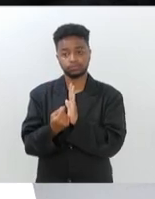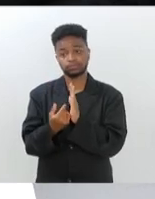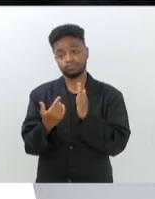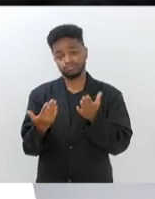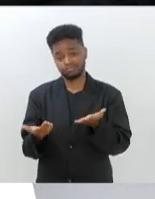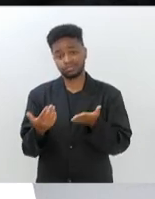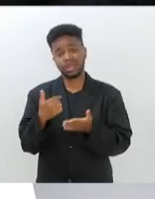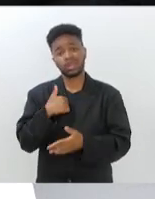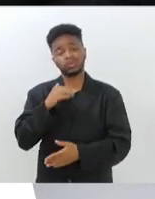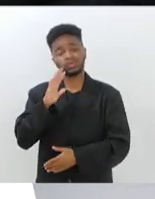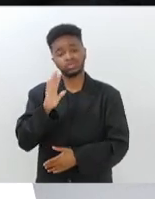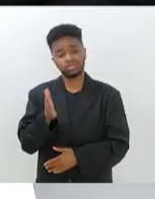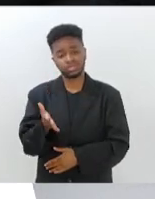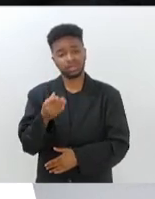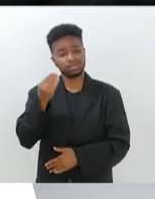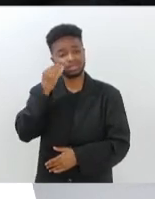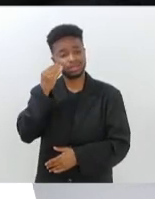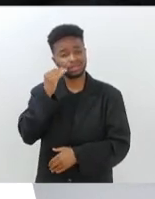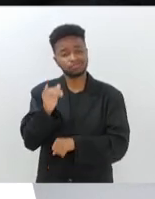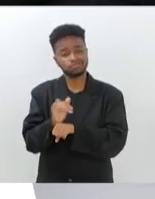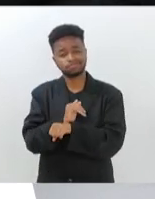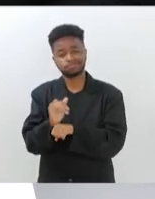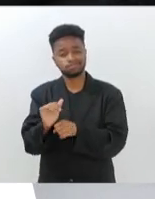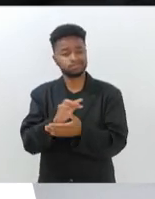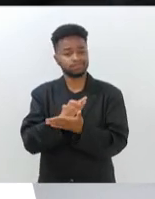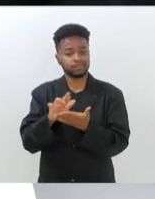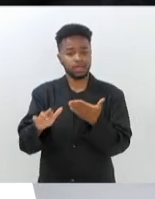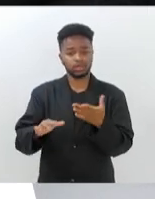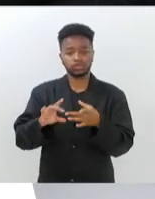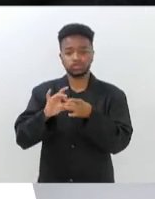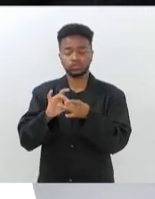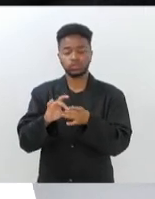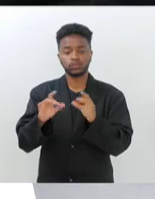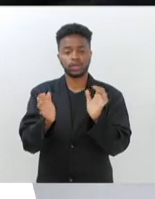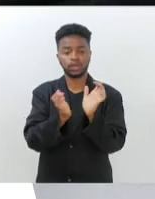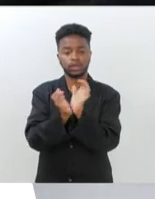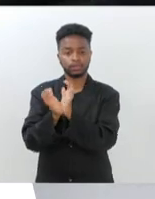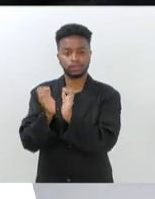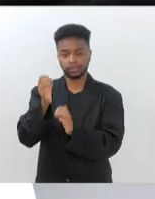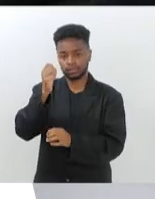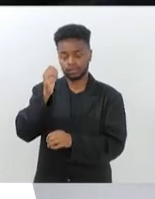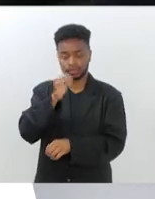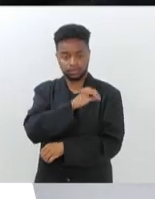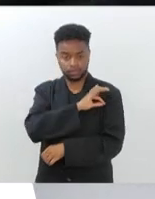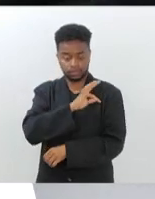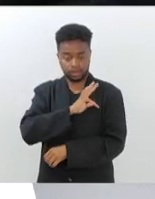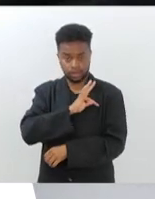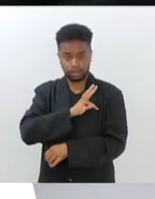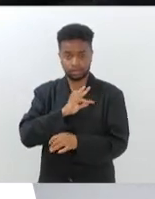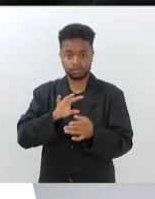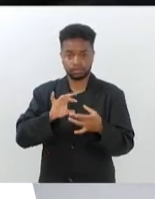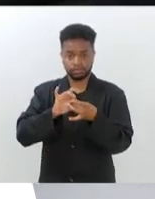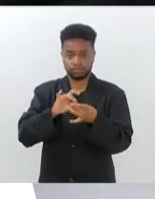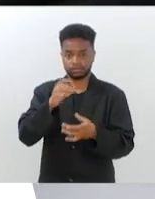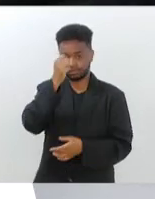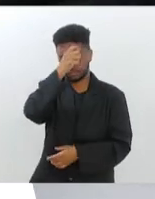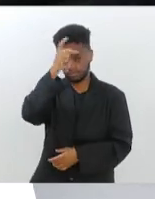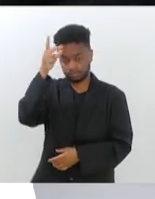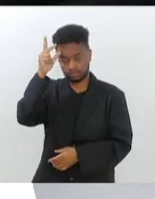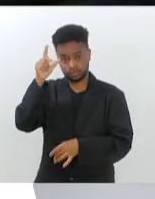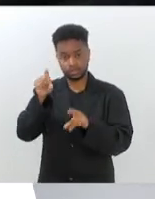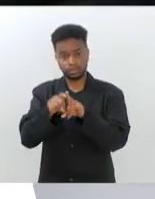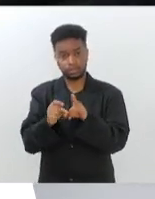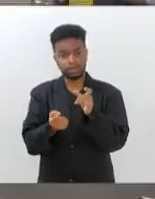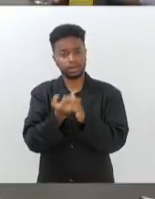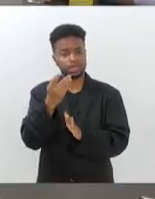Estiquei a corda de todas as equipes técnicas da prefeitura eh e né Já fiz